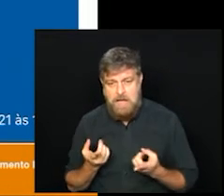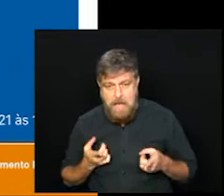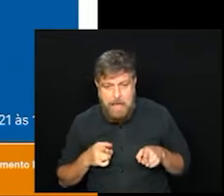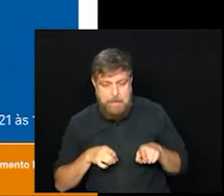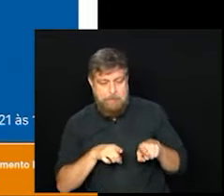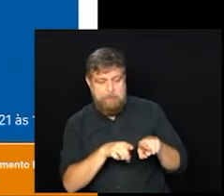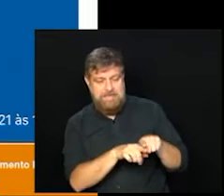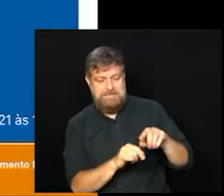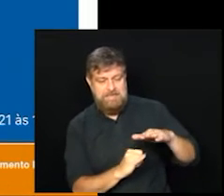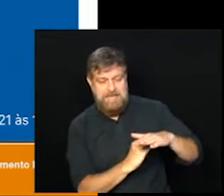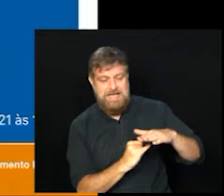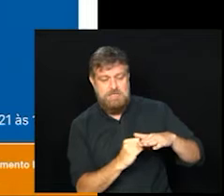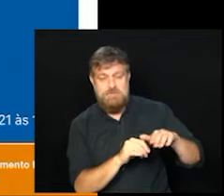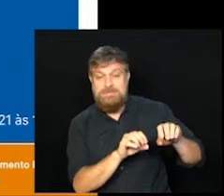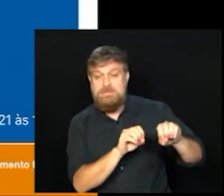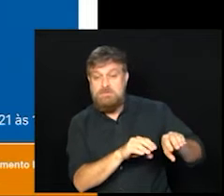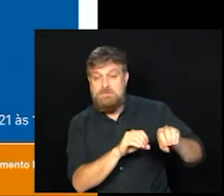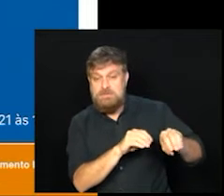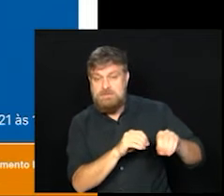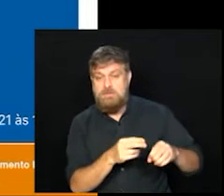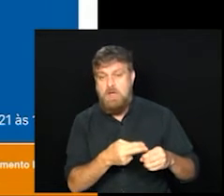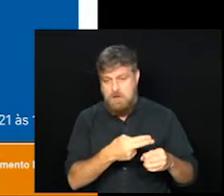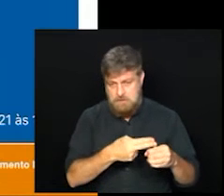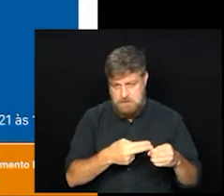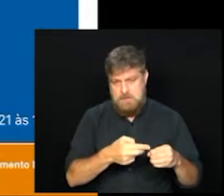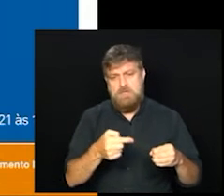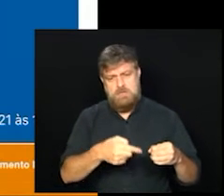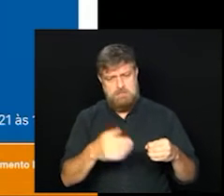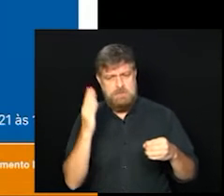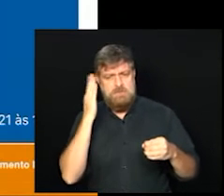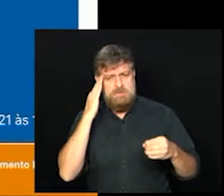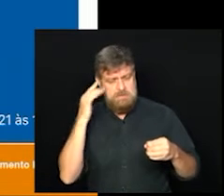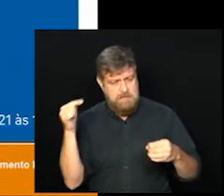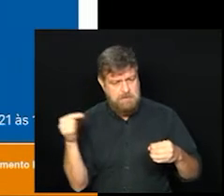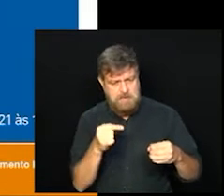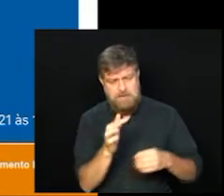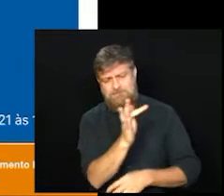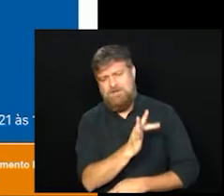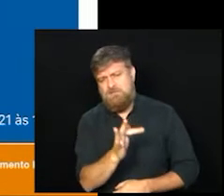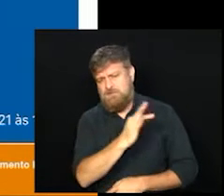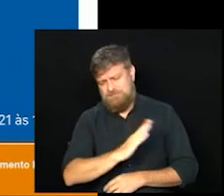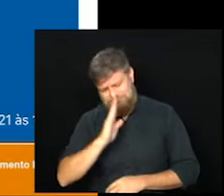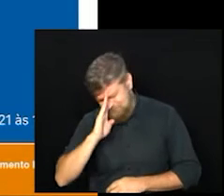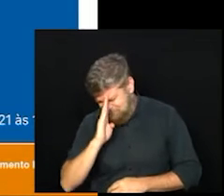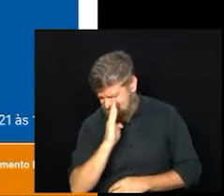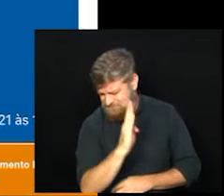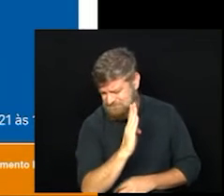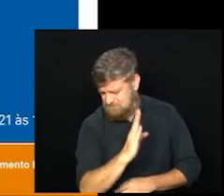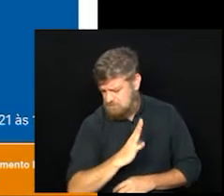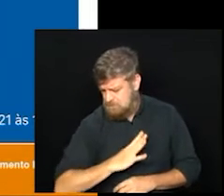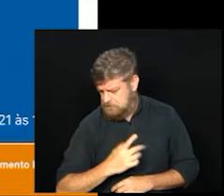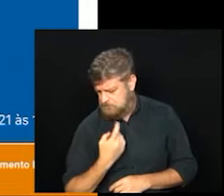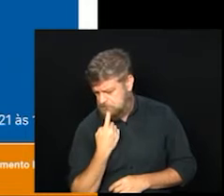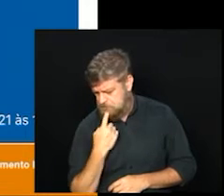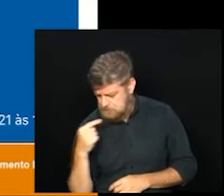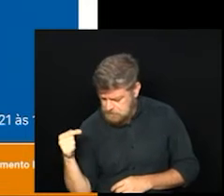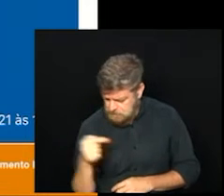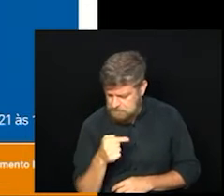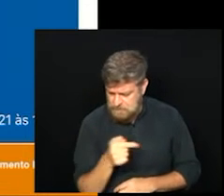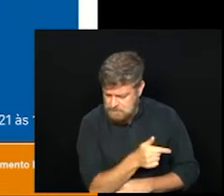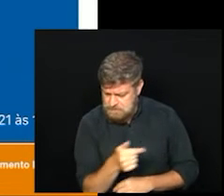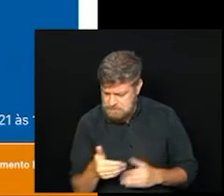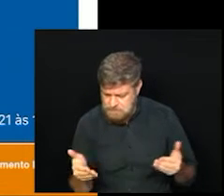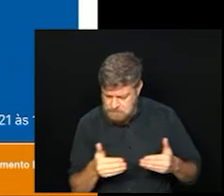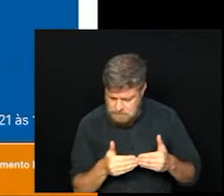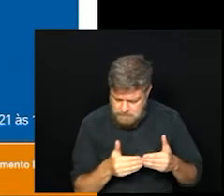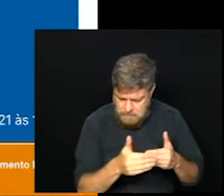as instituições de ensino, e a Unicamp, a gente sabe que é a maior universidade aqui da cidade de Campinas, passa essa semana